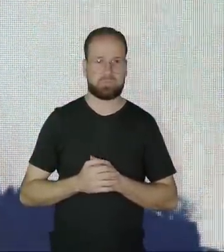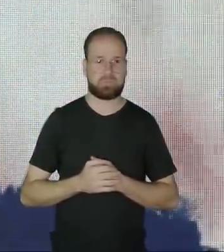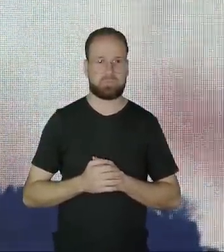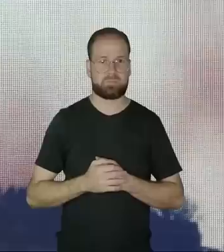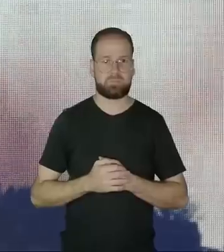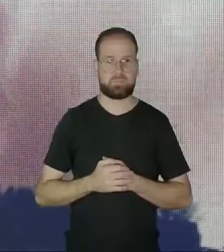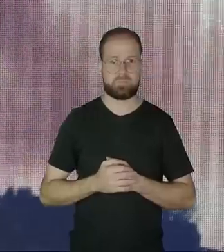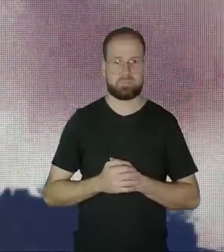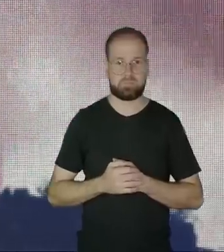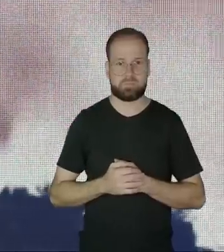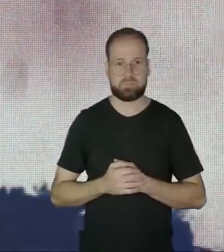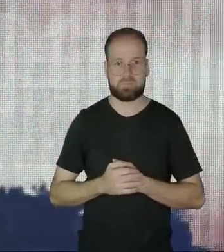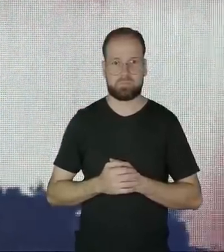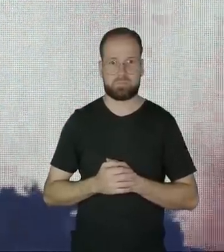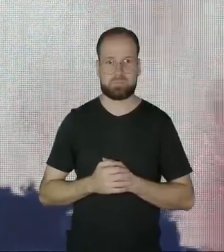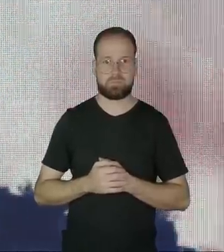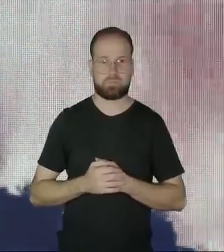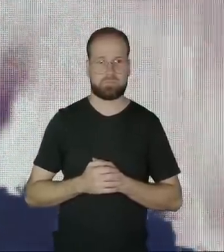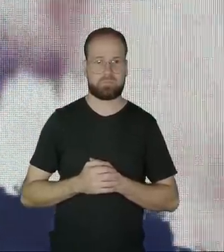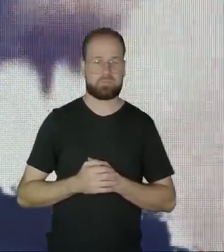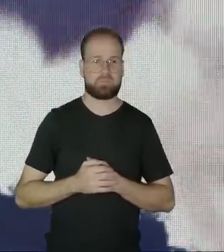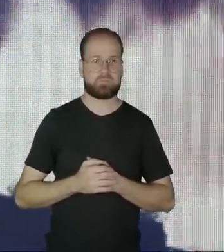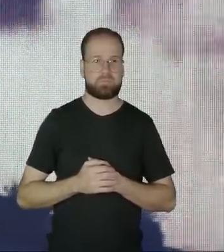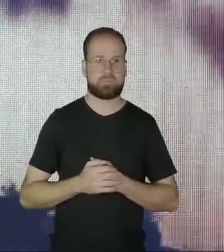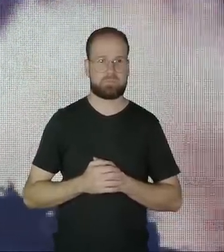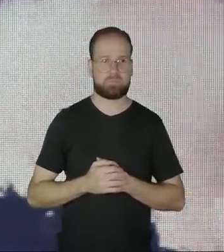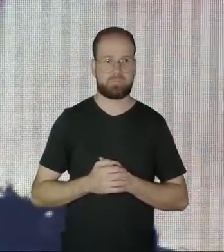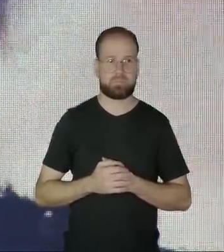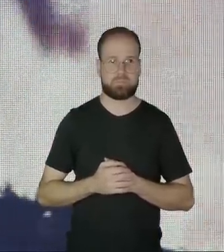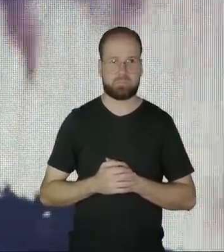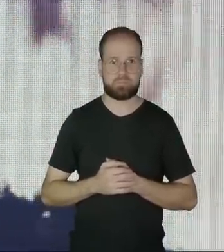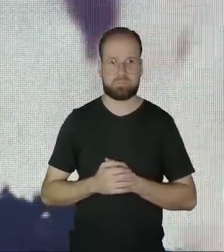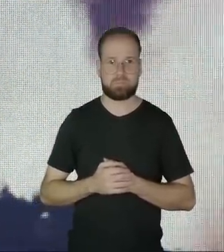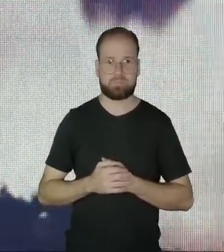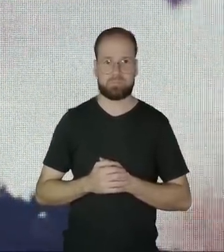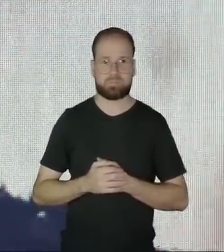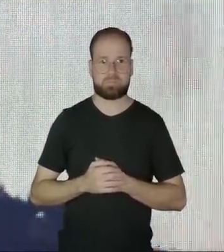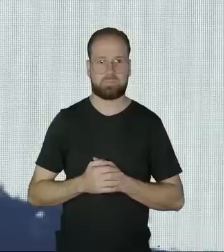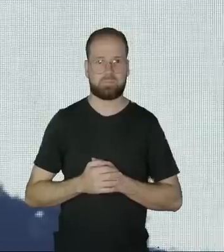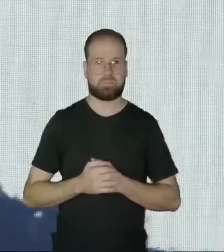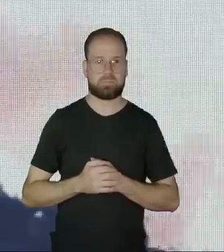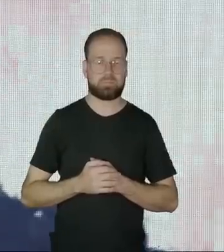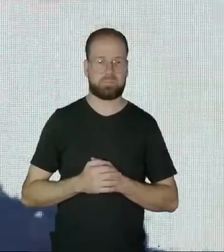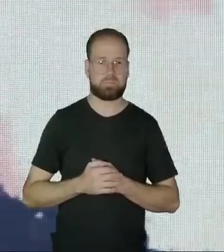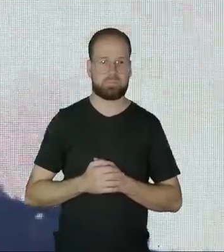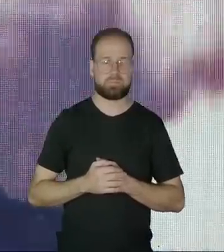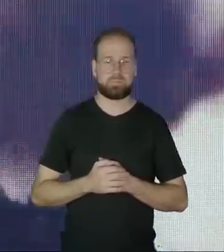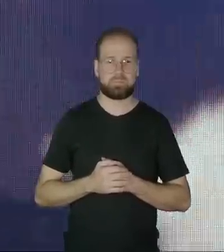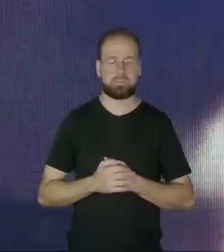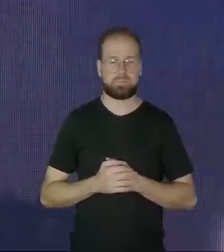se cubra com as vestes do esposo.